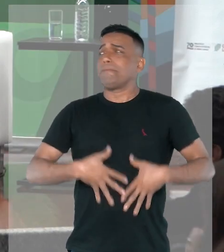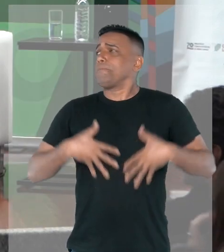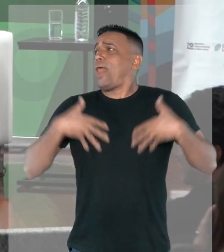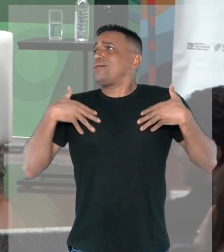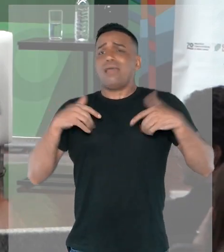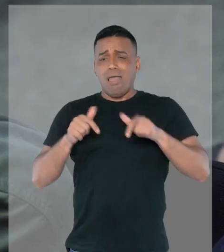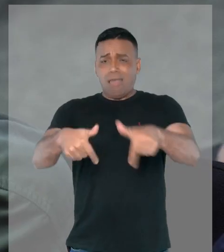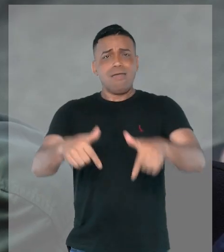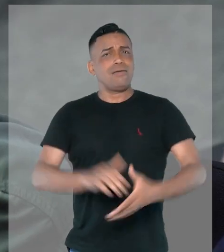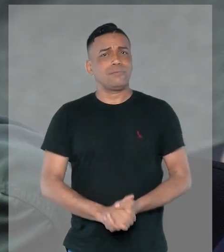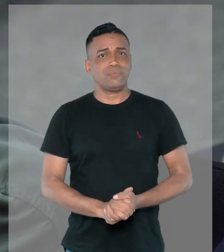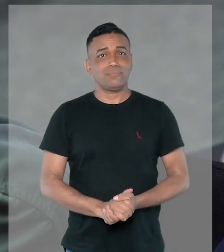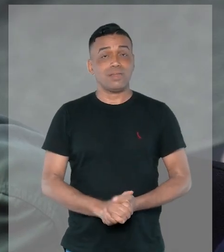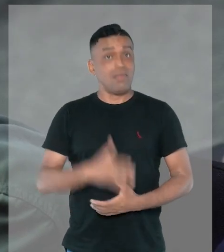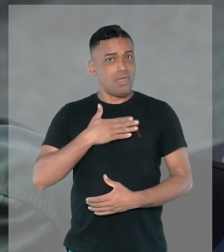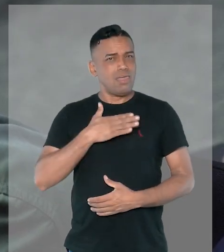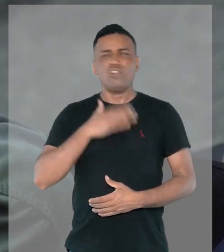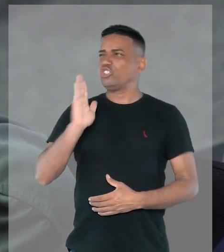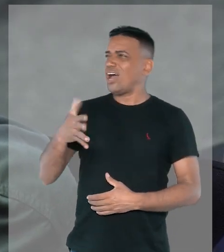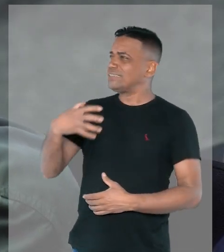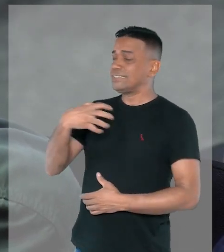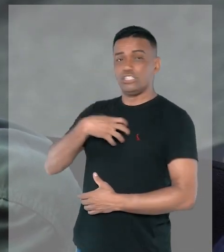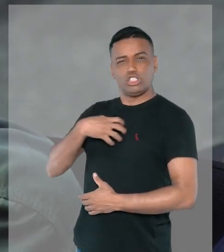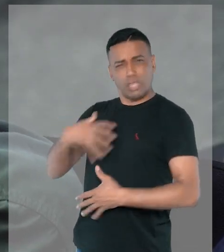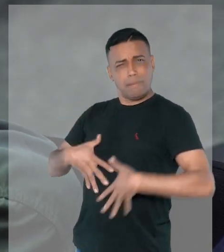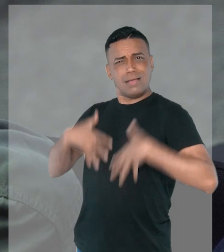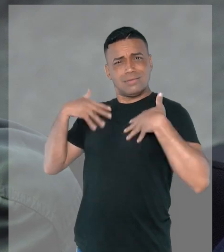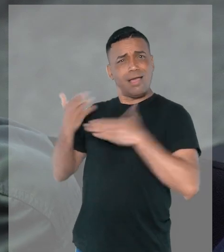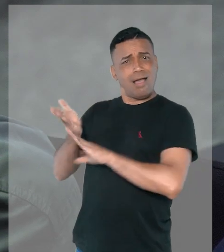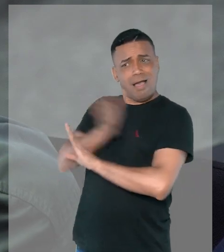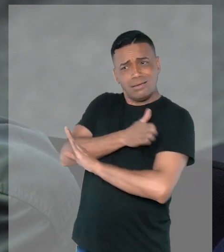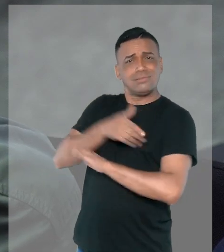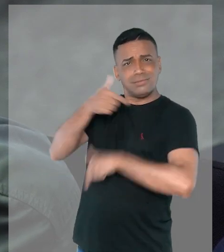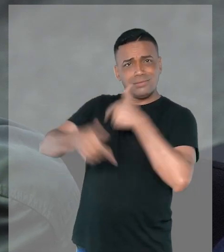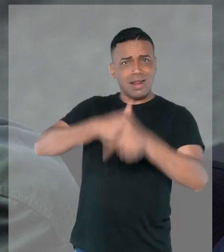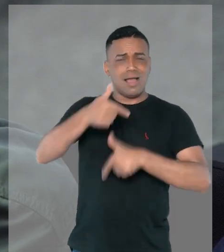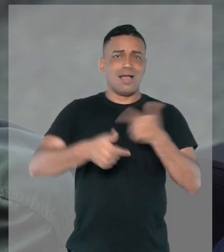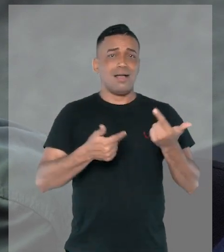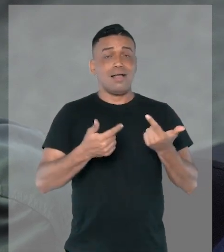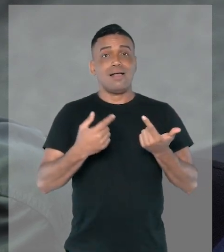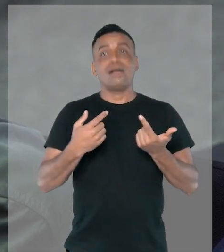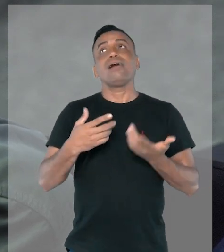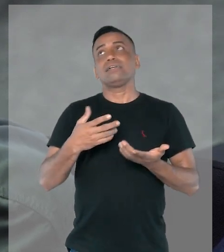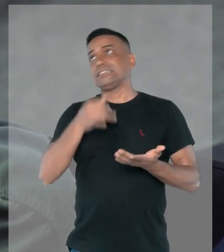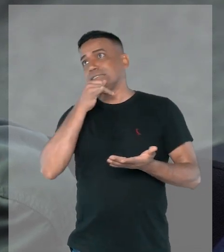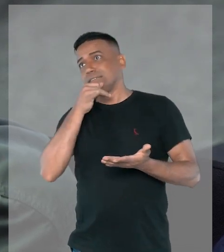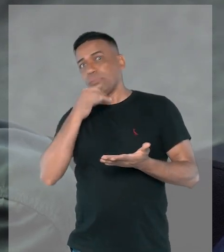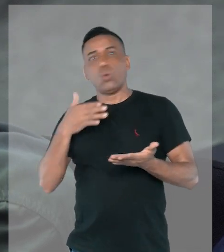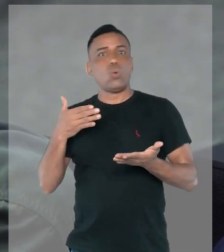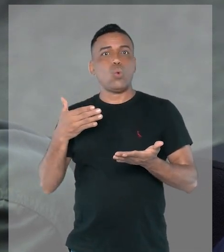no que você faz. Não é diferente. Eu já sentia prazer nisso antes, até mesmo cheguei até